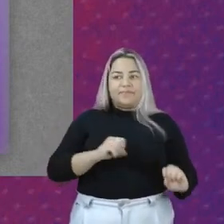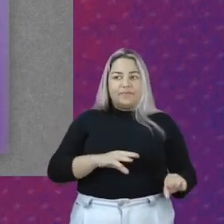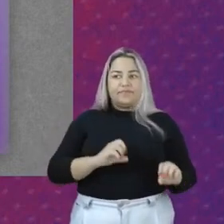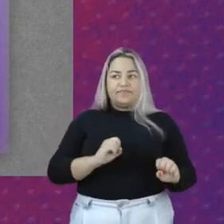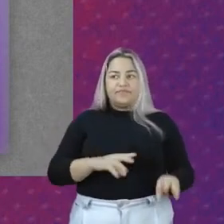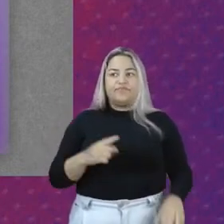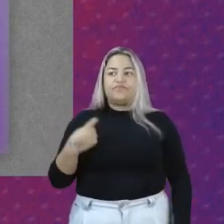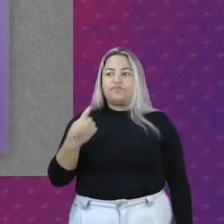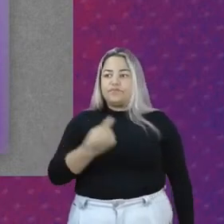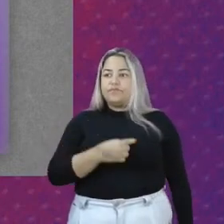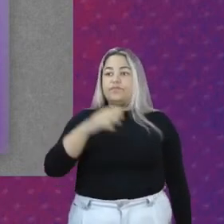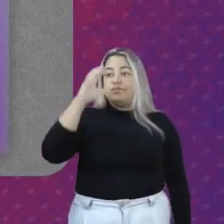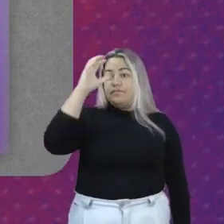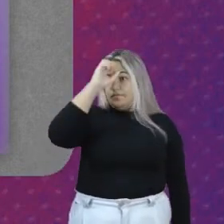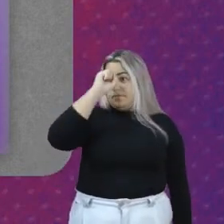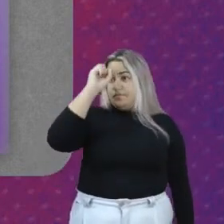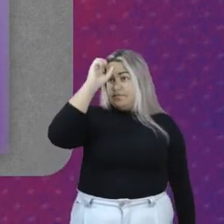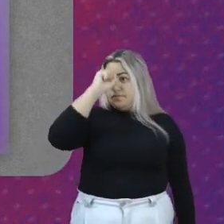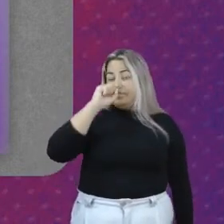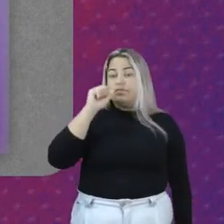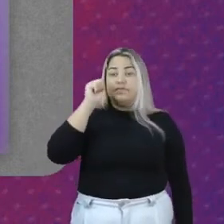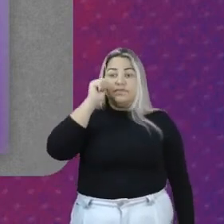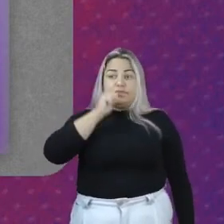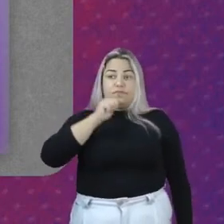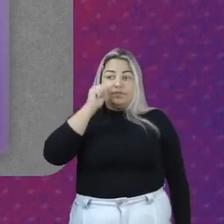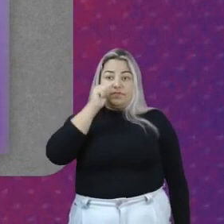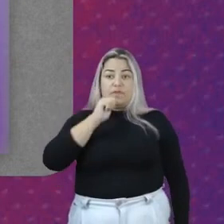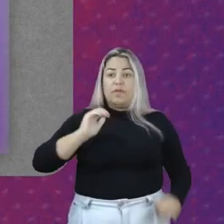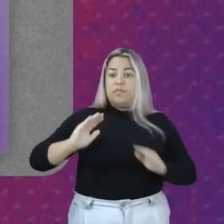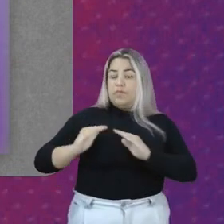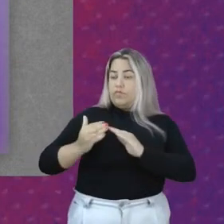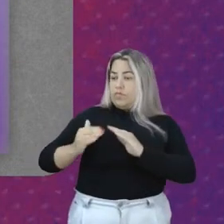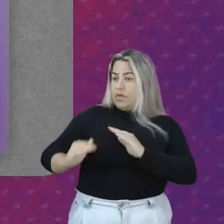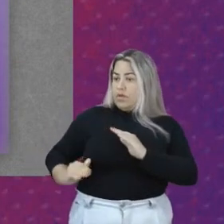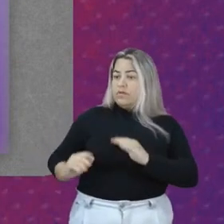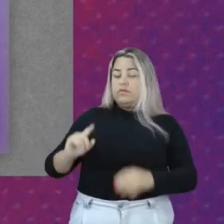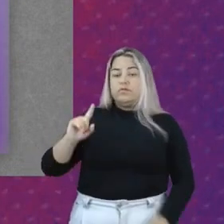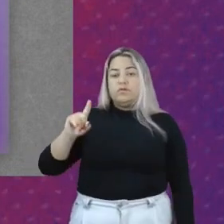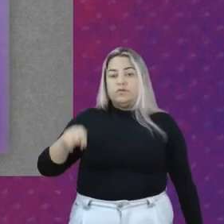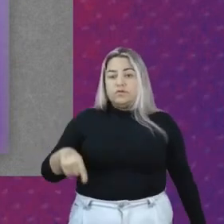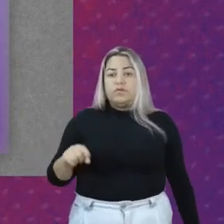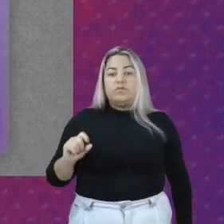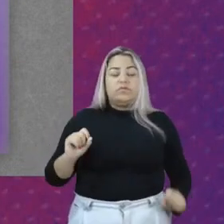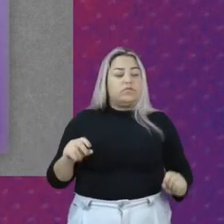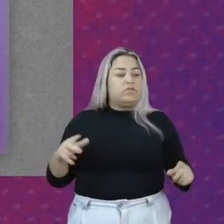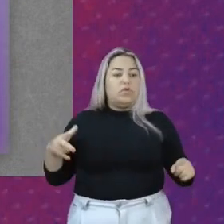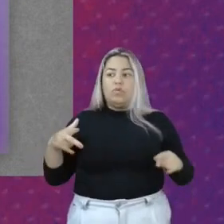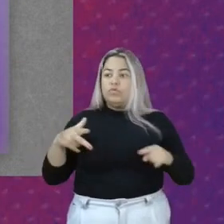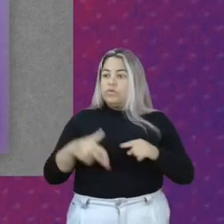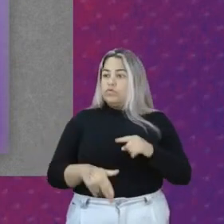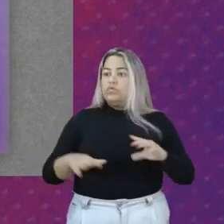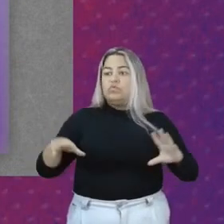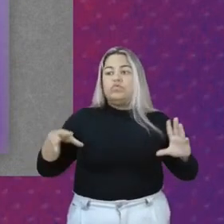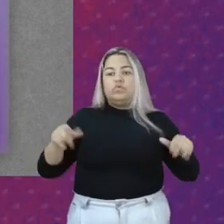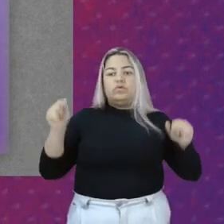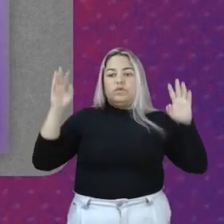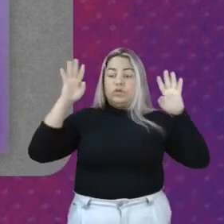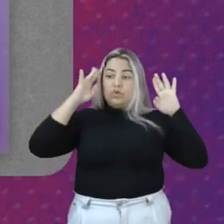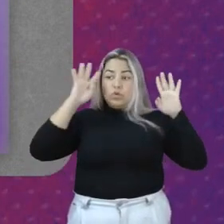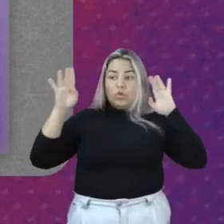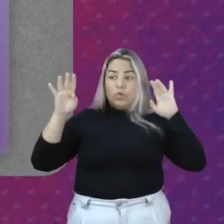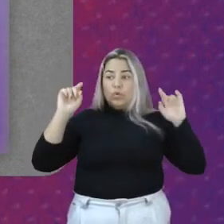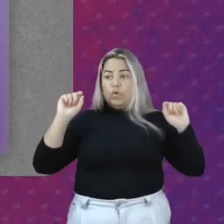a gente aprende. Para as mulheres da periferia, elas são podadas de todos esses sonhos, né? Elas